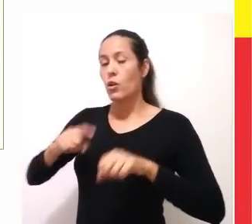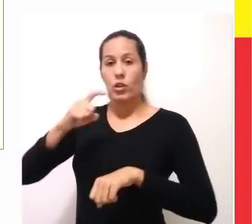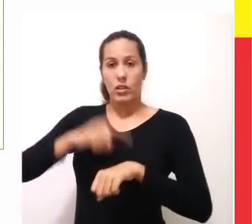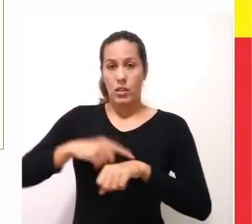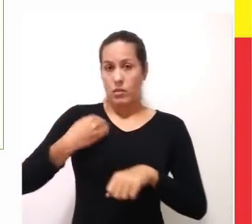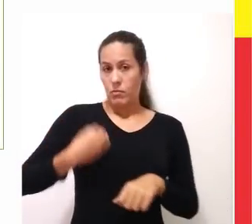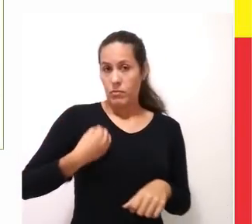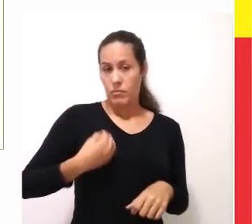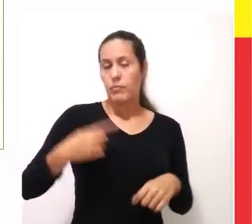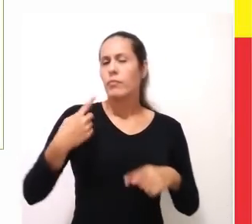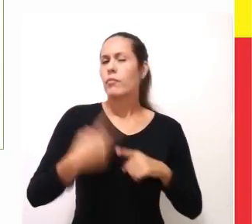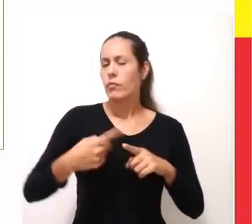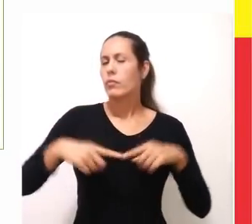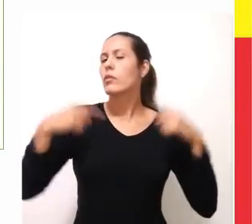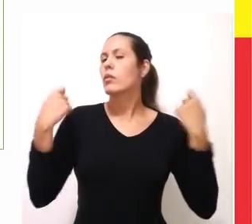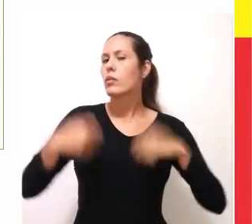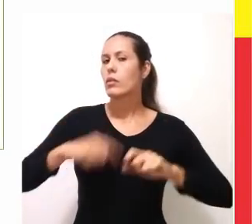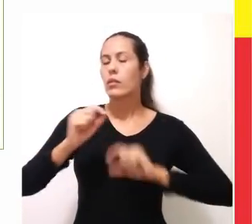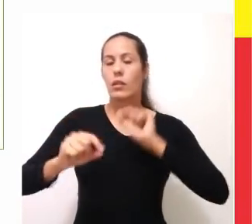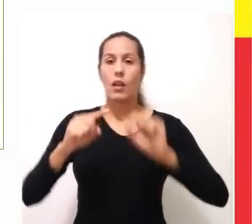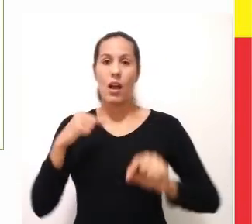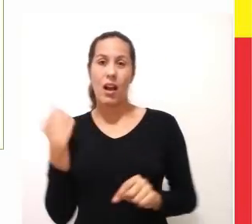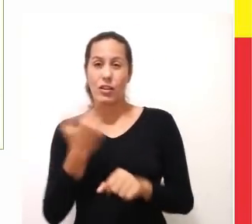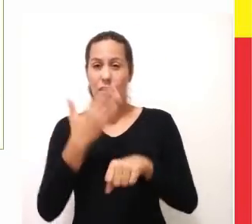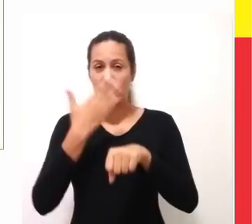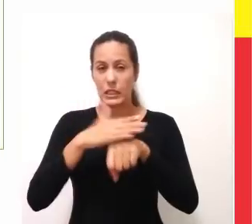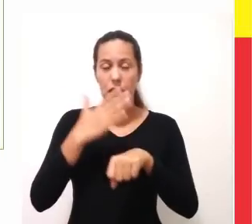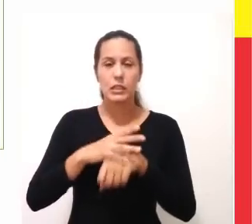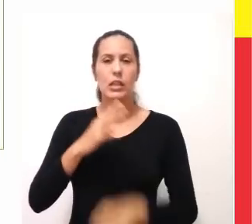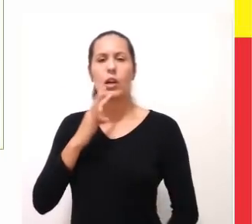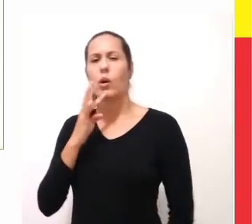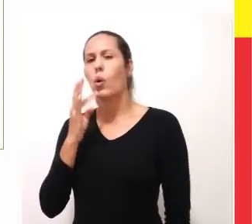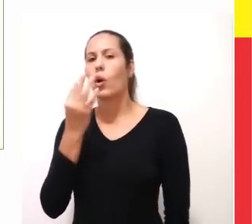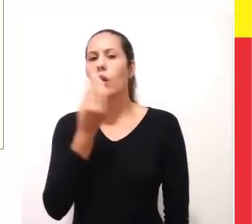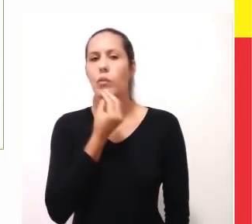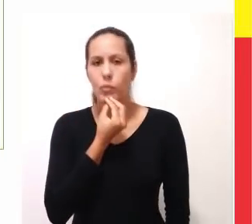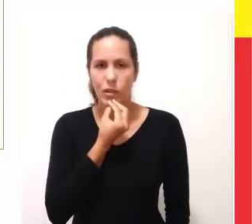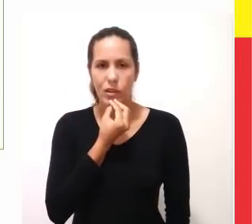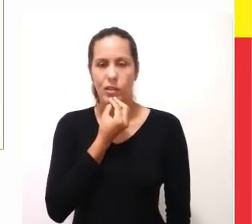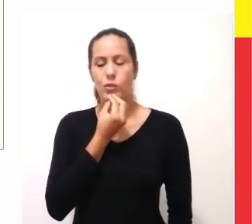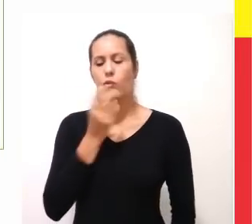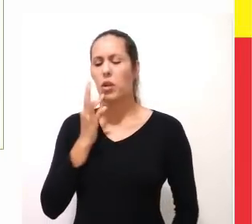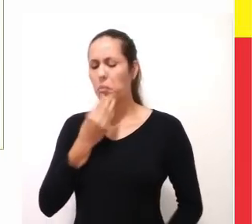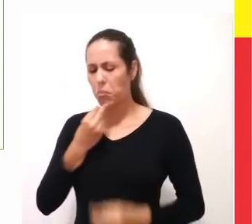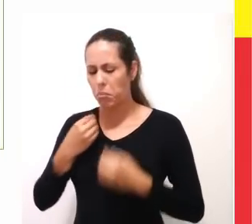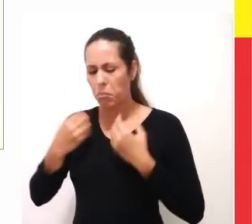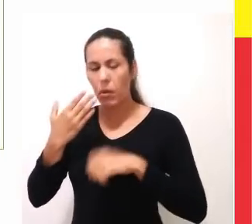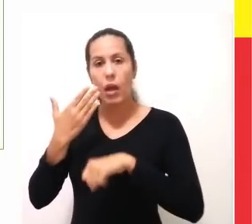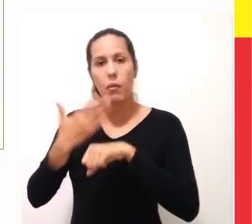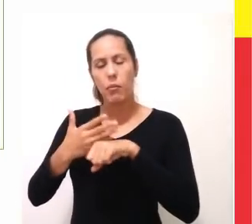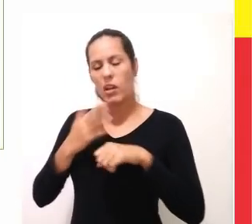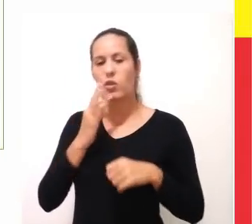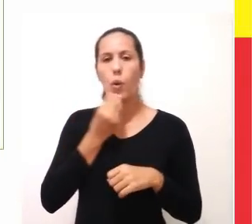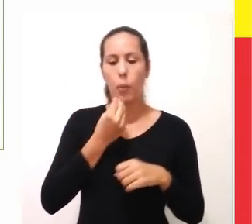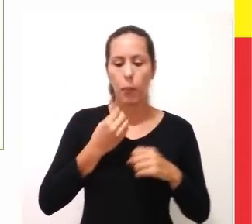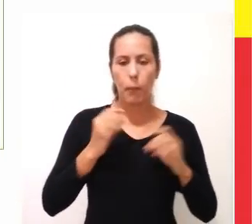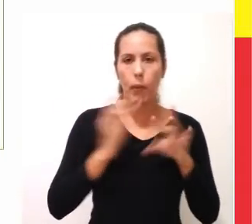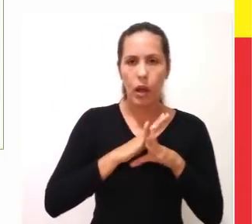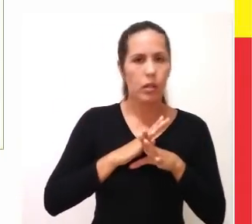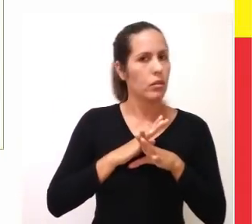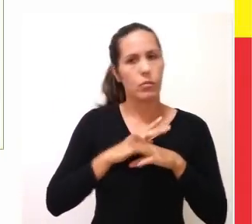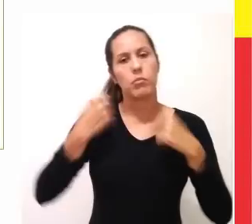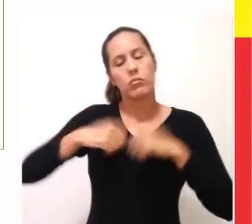vamos ver aqui, porque é preciso também a gente treinar, ter conhecimento, não ficar só na teoria. Veja só, tipos